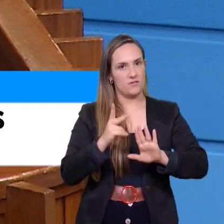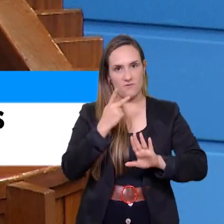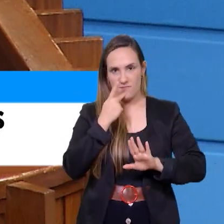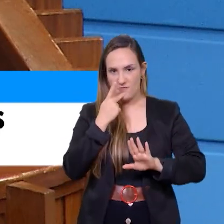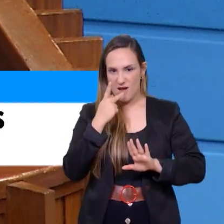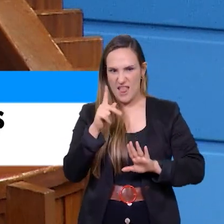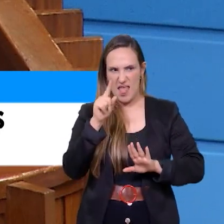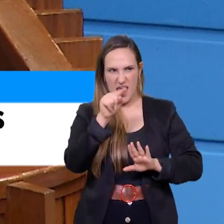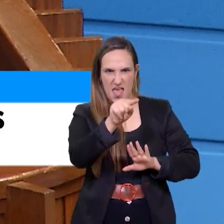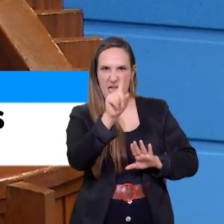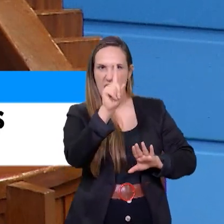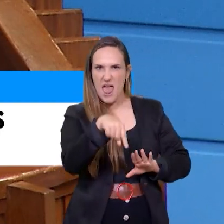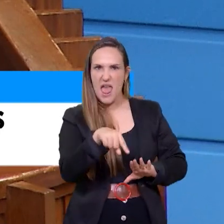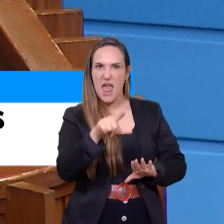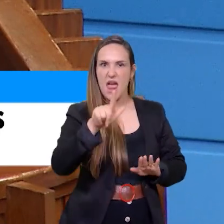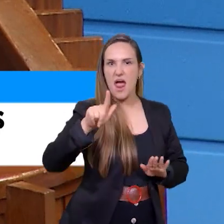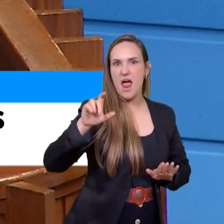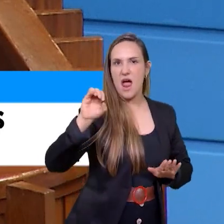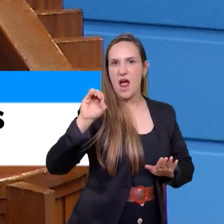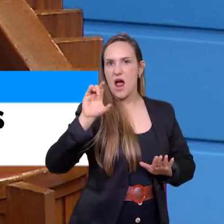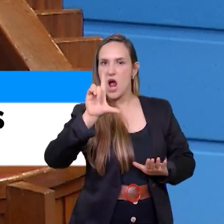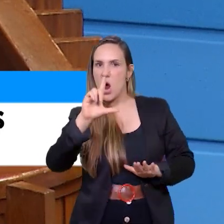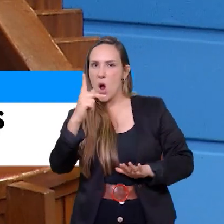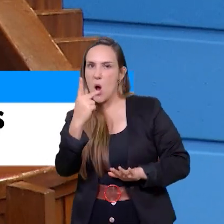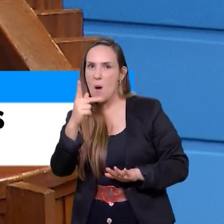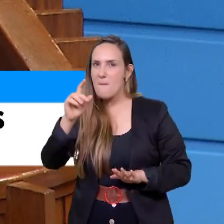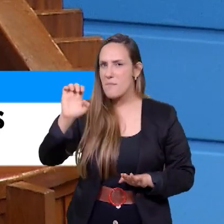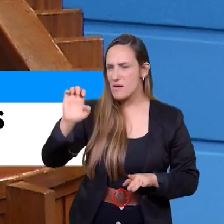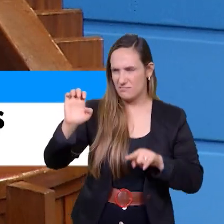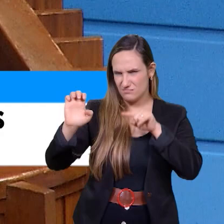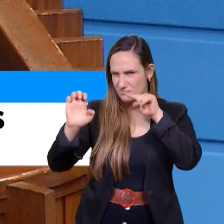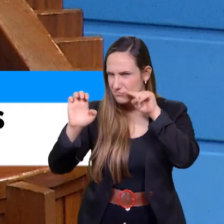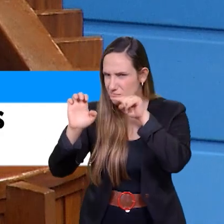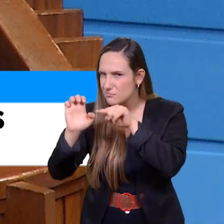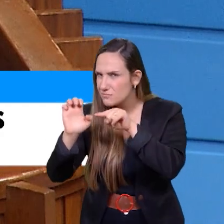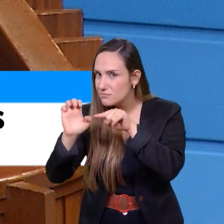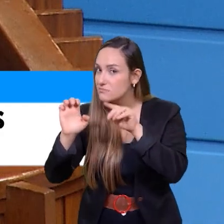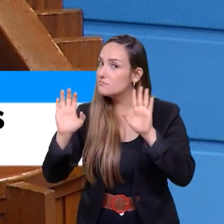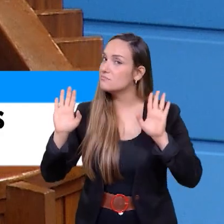ao intitular um movimento de golpe. Será mesmo que é golpista?